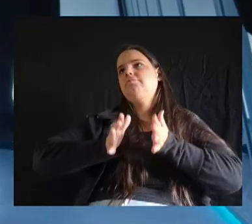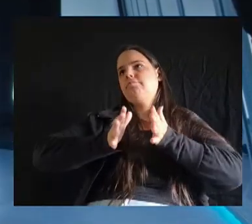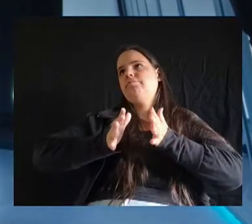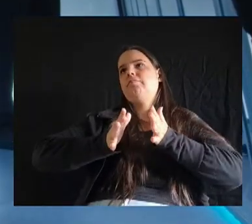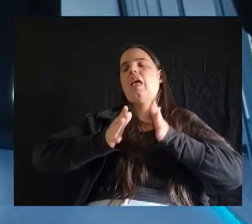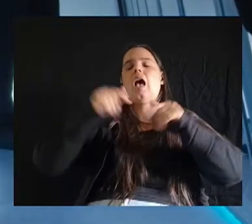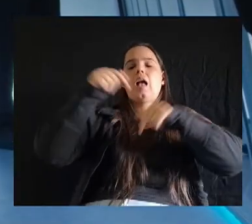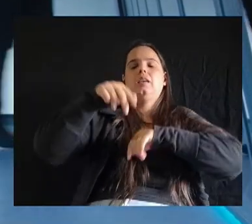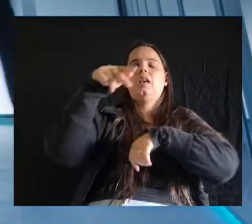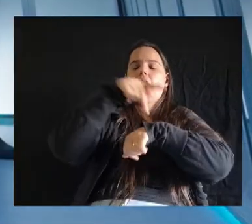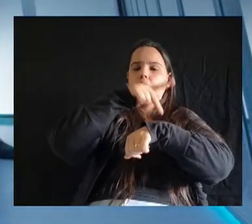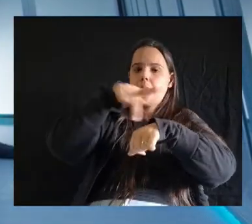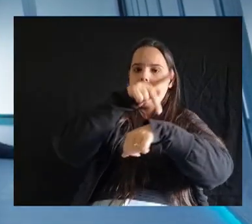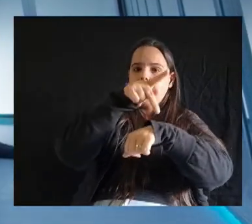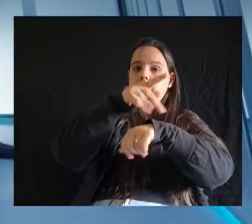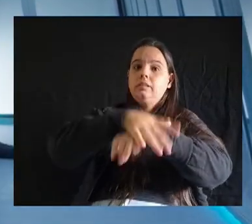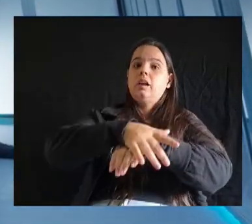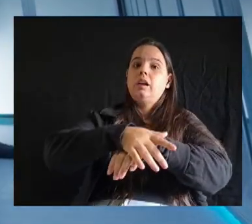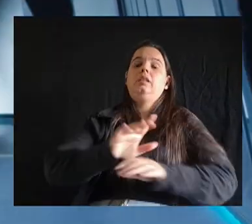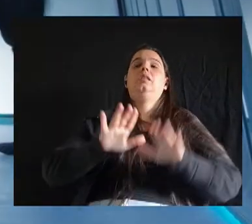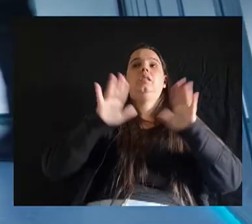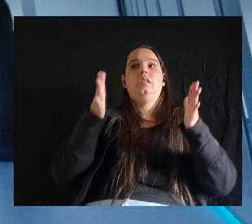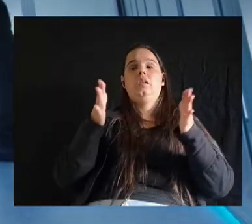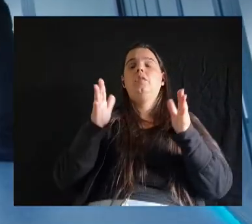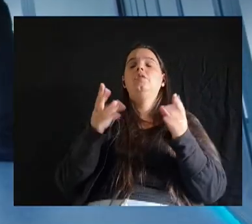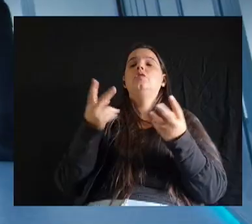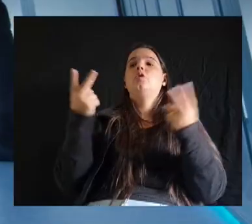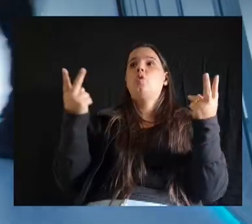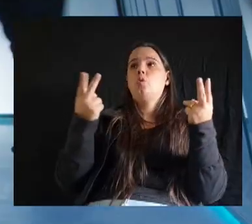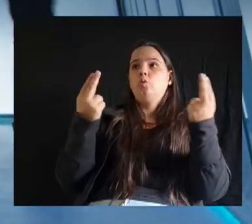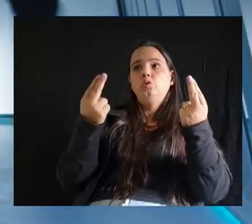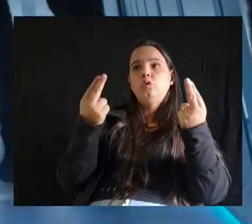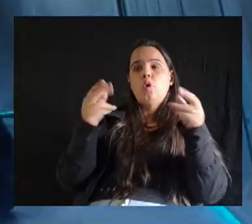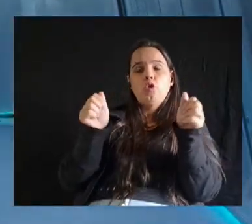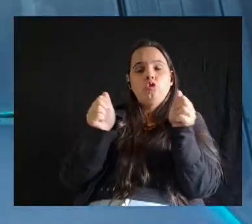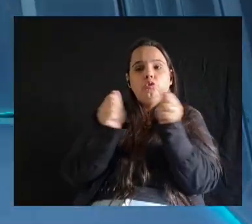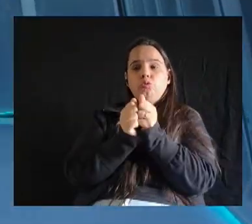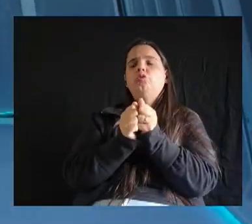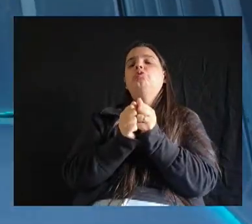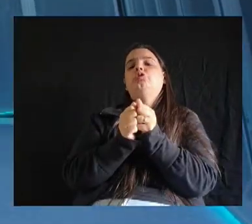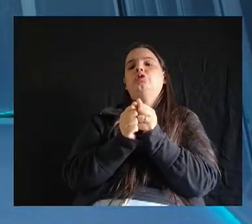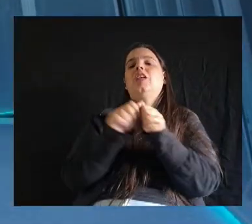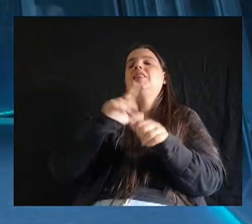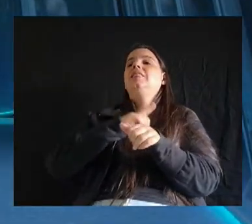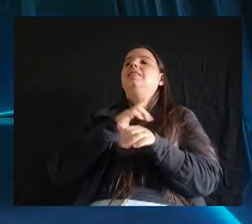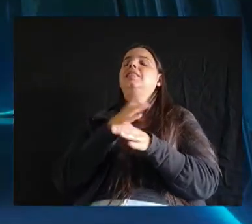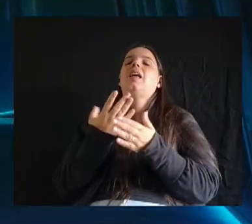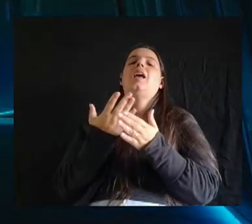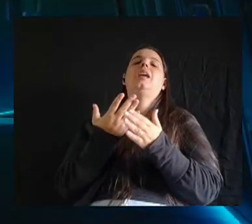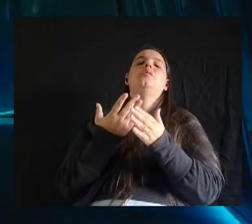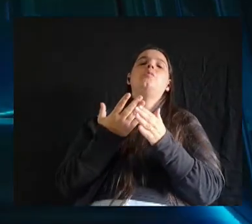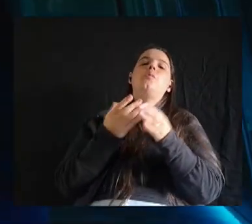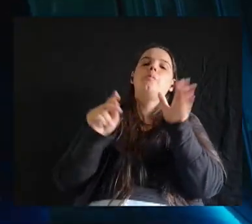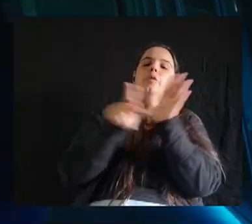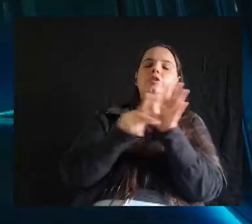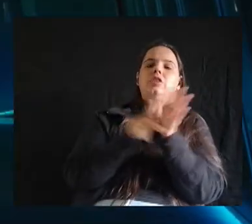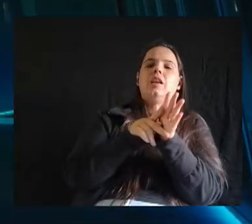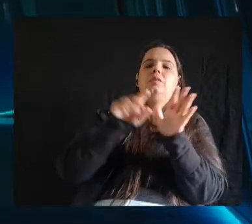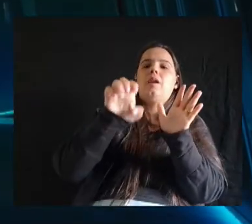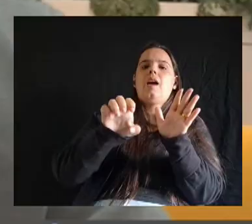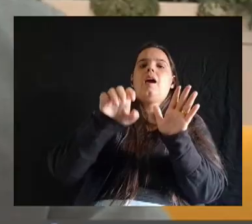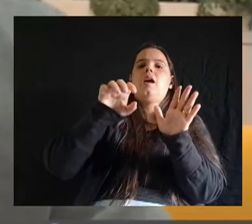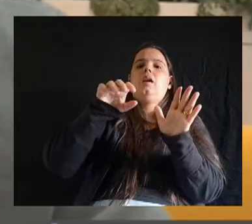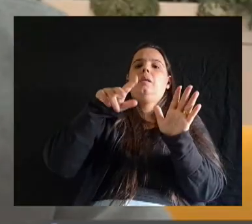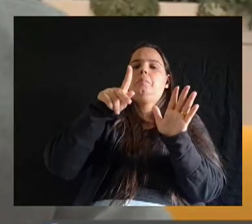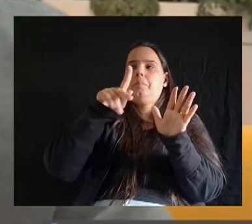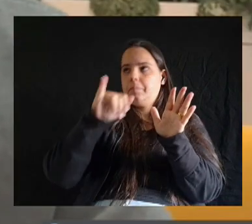a partir da junção dessas duas visões, surgiu a inspiração do Projeto Ecos. Né? A gente sabe que, no final